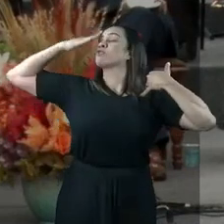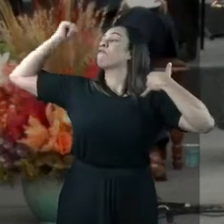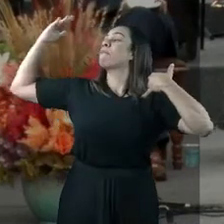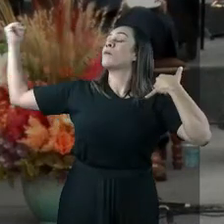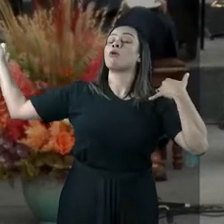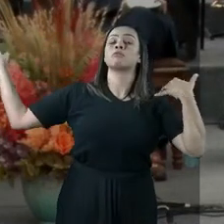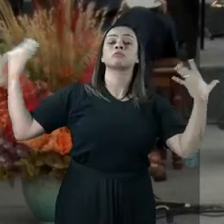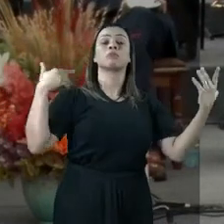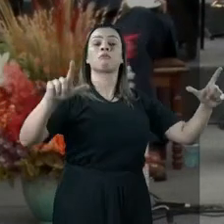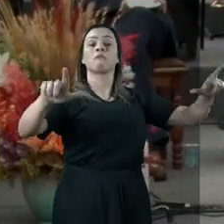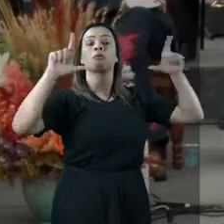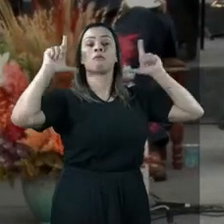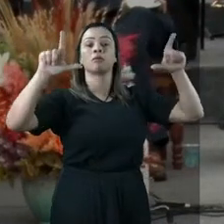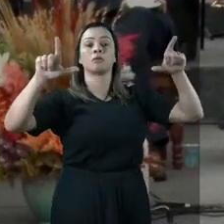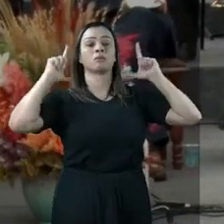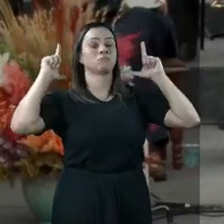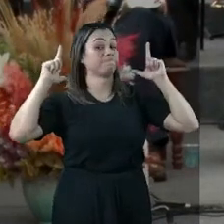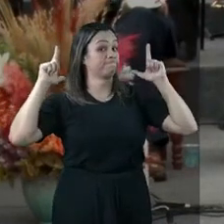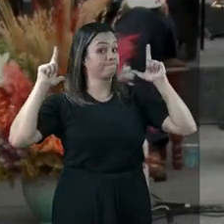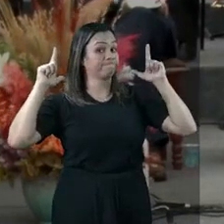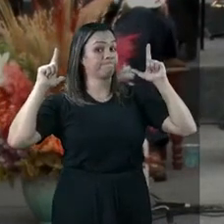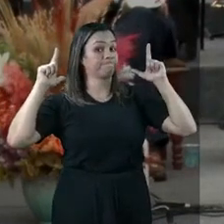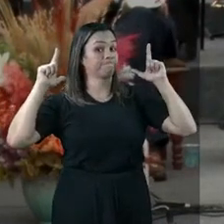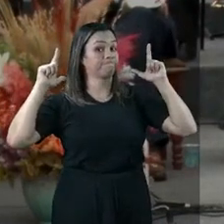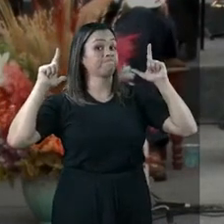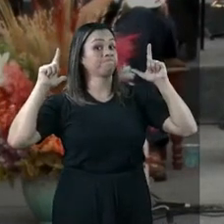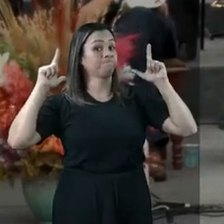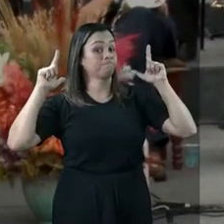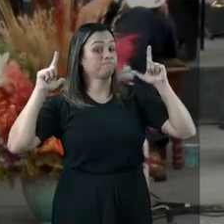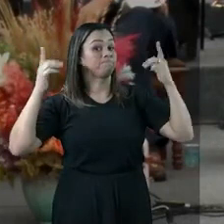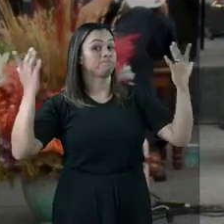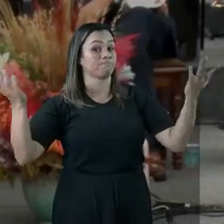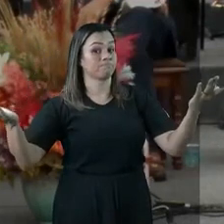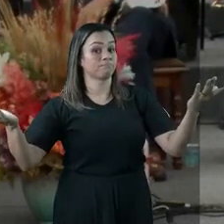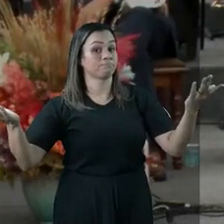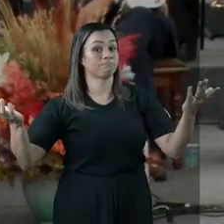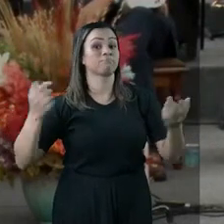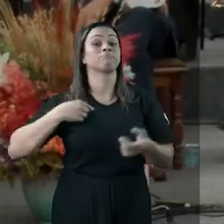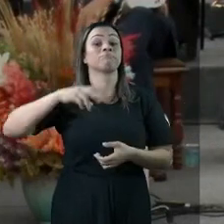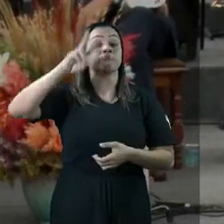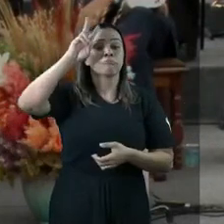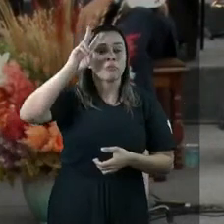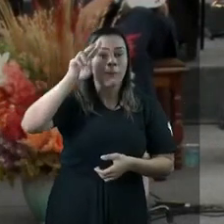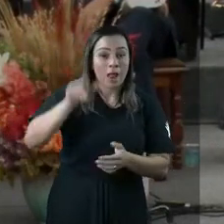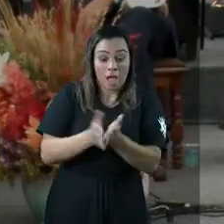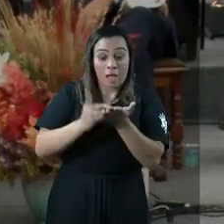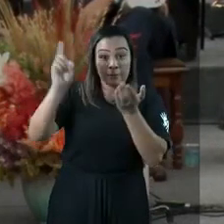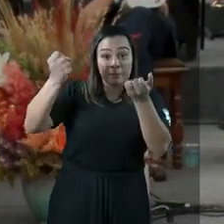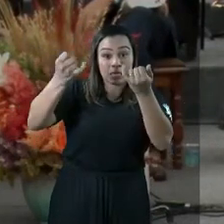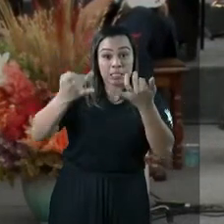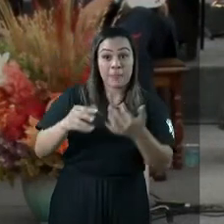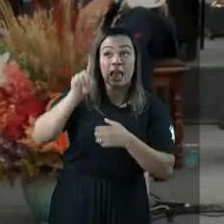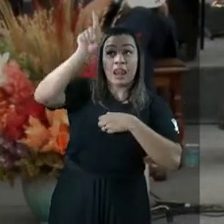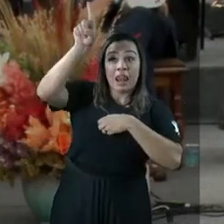humanidade está sentada no trono na cabeça do Messias, até os 24 anciões dispensam as suas coroas